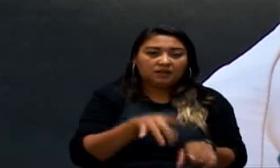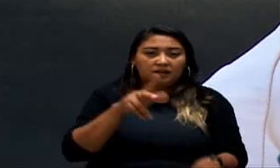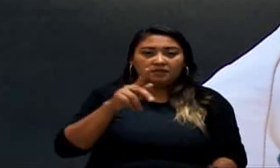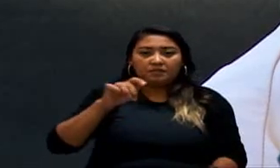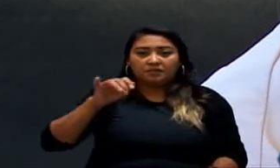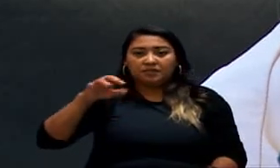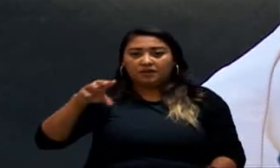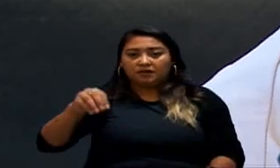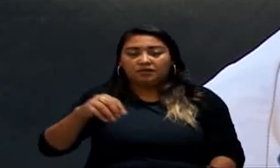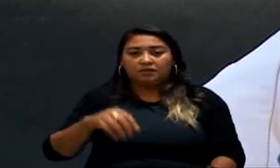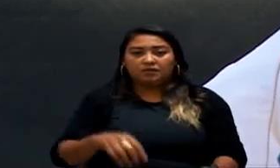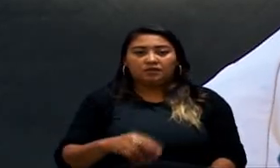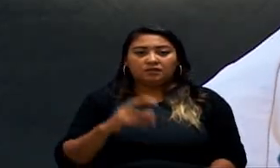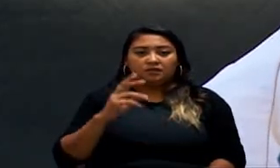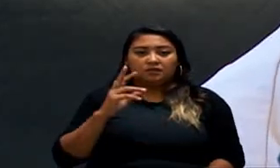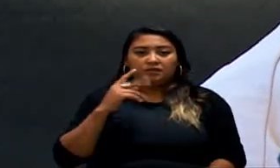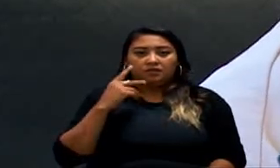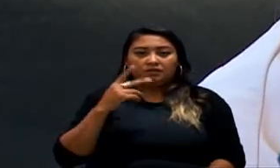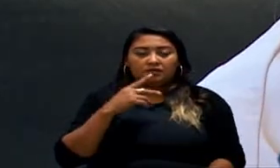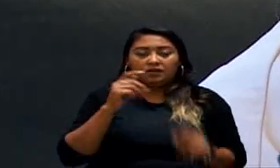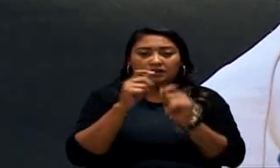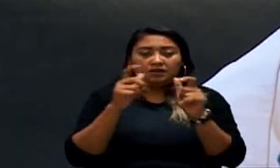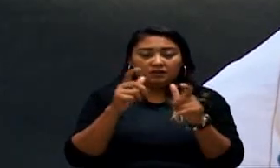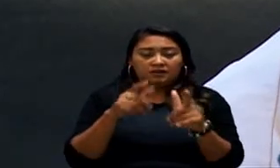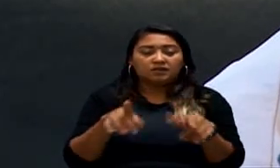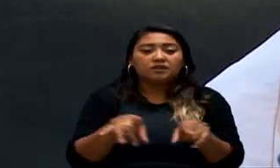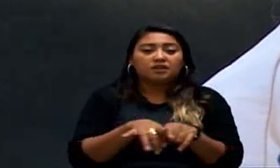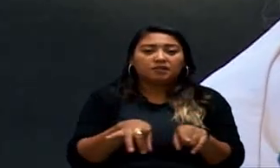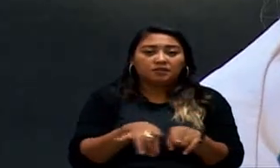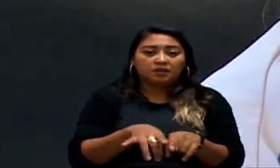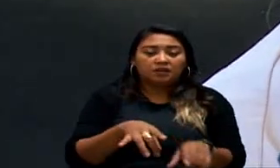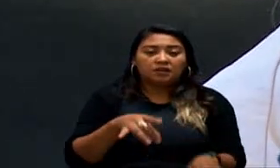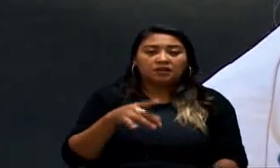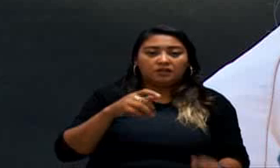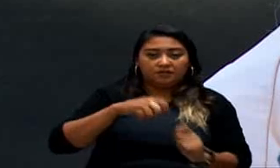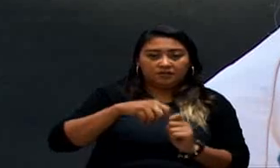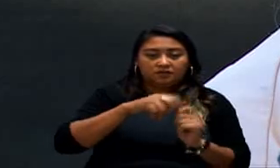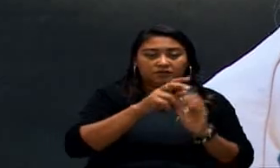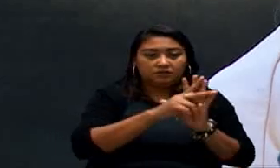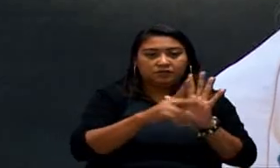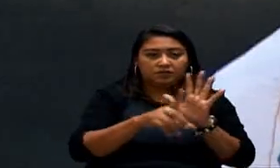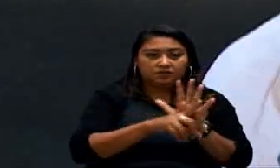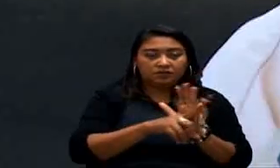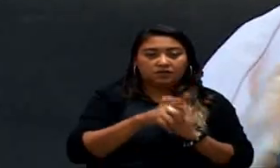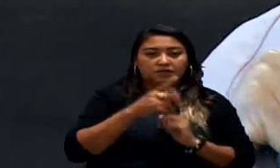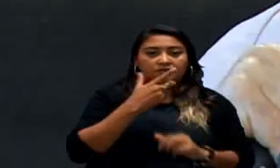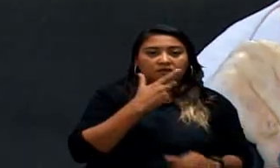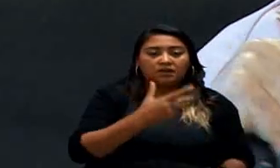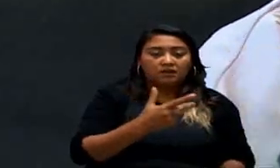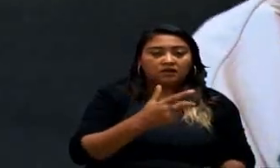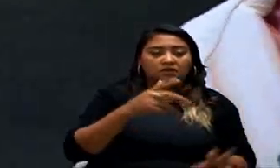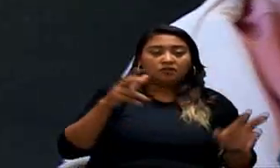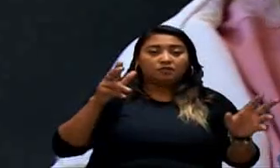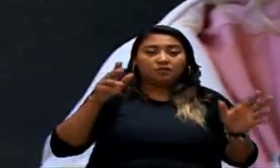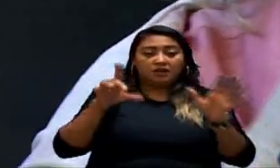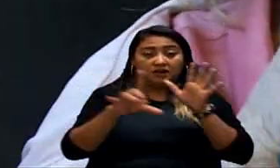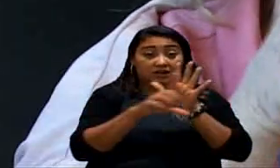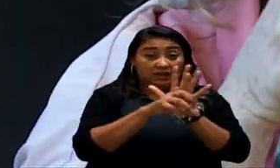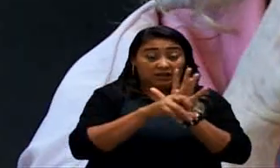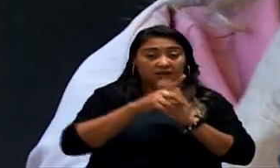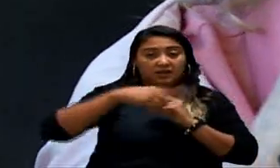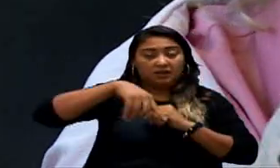e com vereador, respeito só a ele. Vereador, alerta. Outro dia eu fiz uma emenda num projeto falando de uma determinada lei que nós